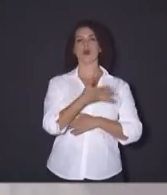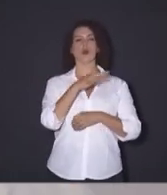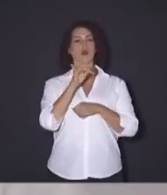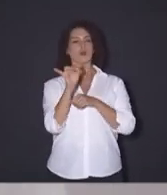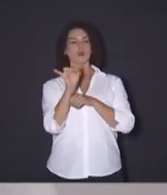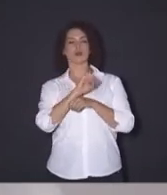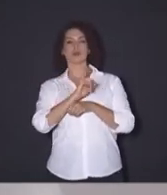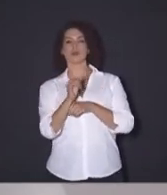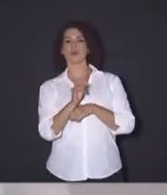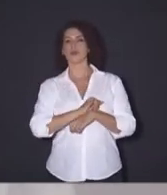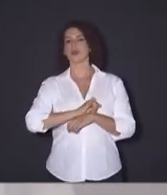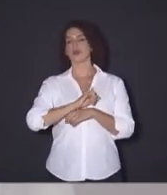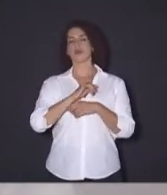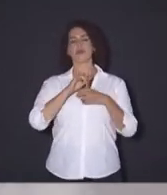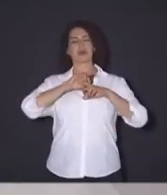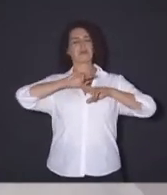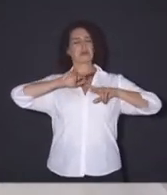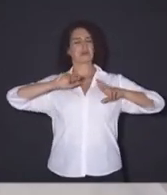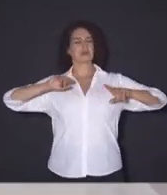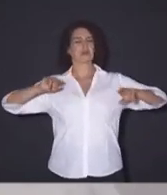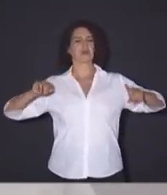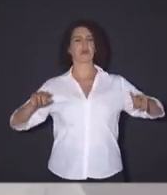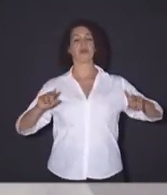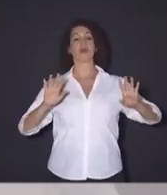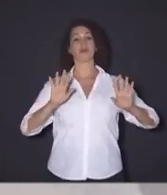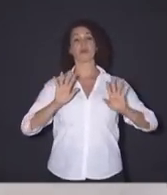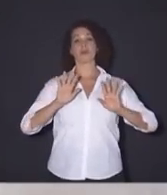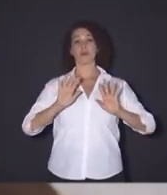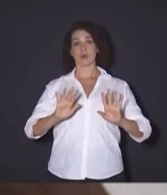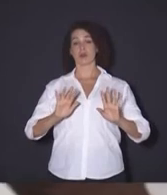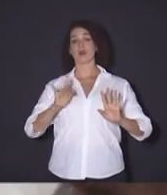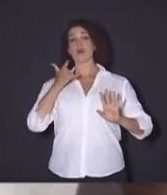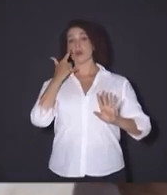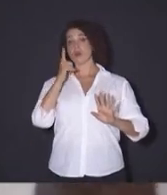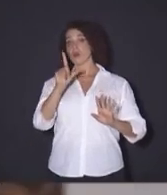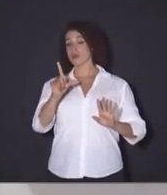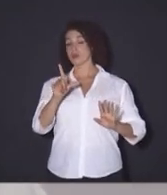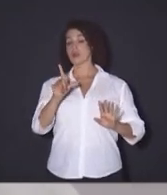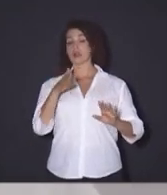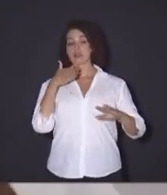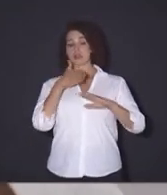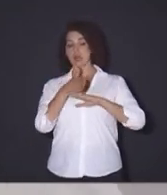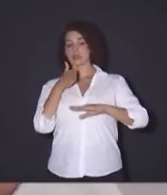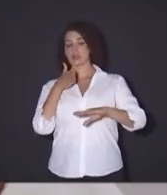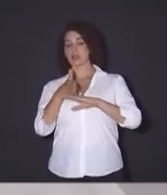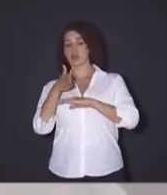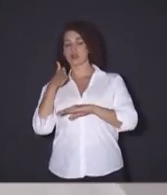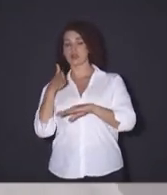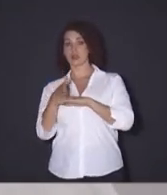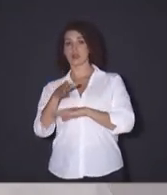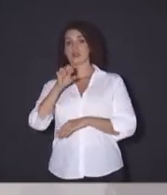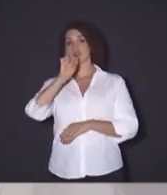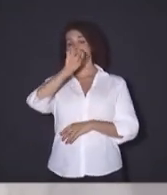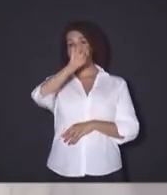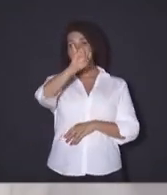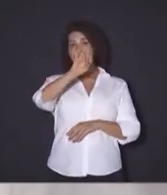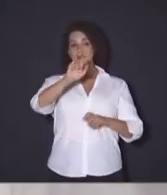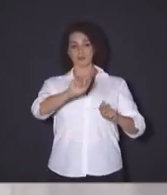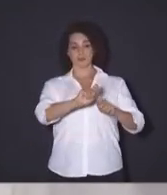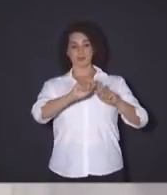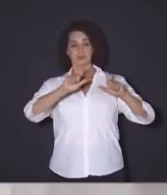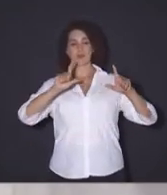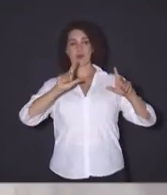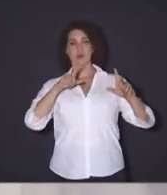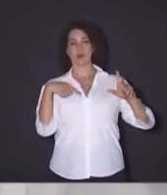webséries clipes mas a gente só consegue acessar essas iniciativas se elas aparecem na nossa